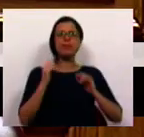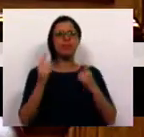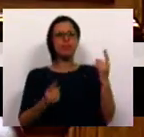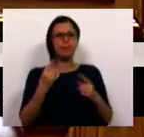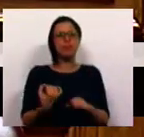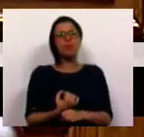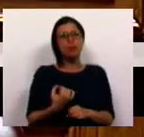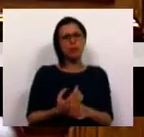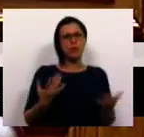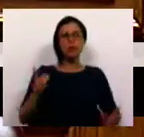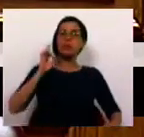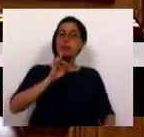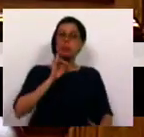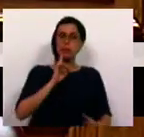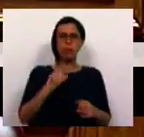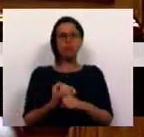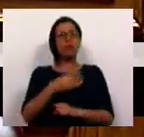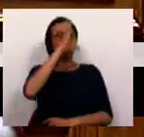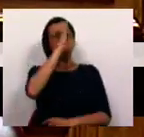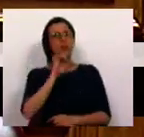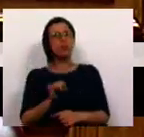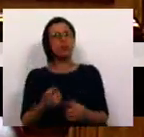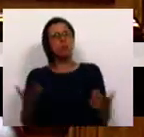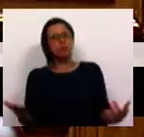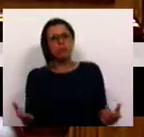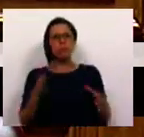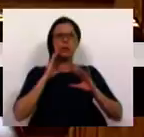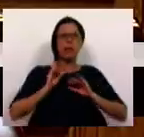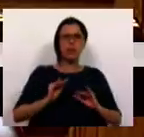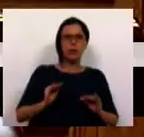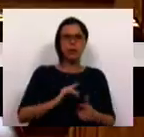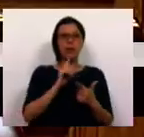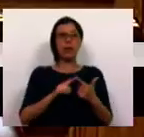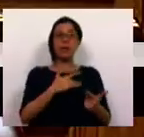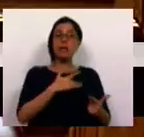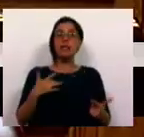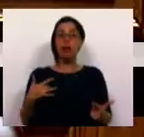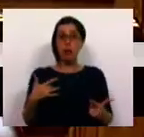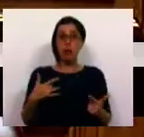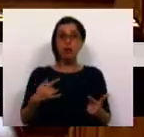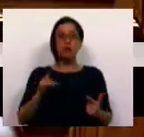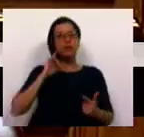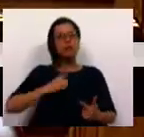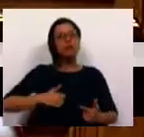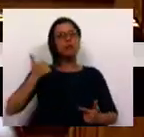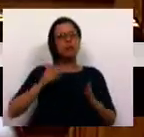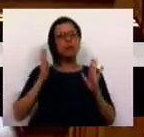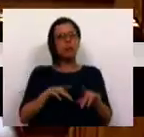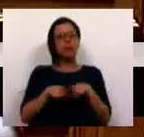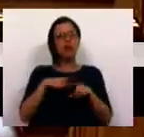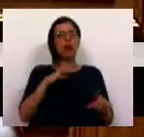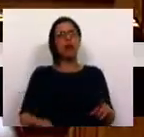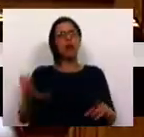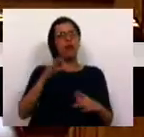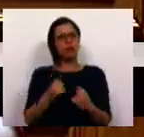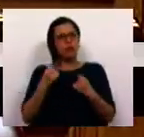determinadas funções tão importantes, funções do Estado, como a educação ou a saúde, onde é determinante haver uma política